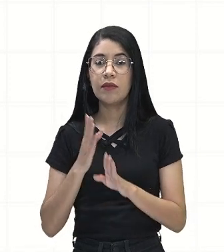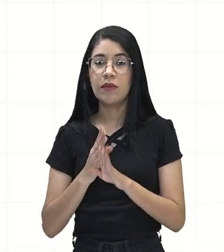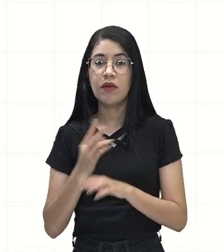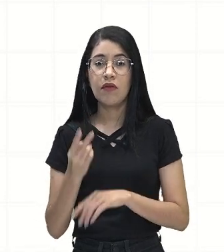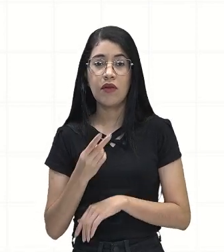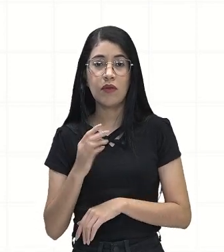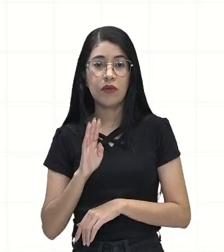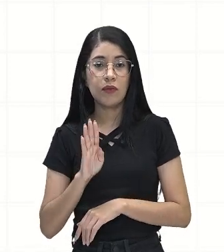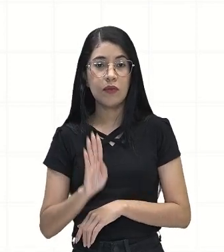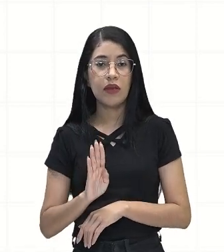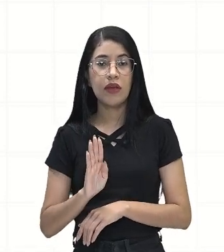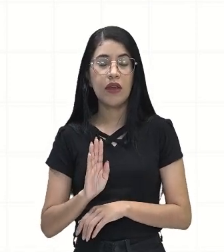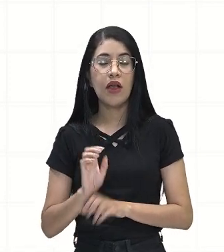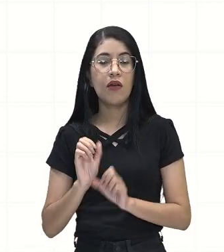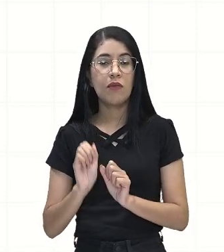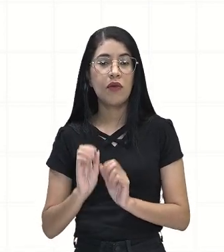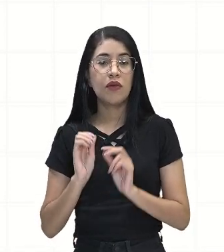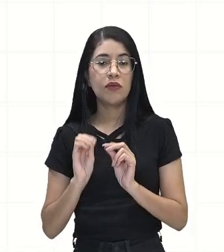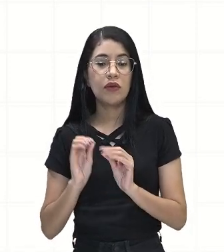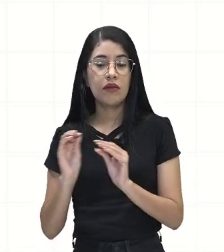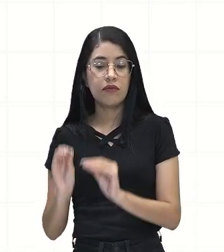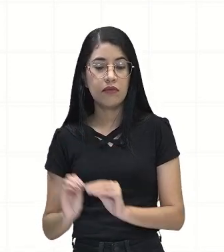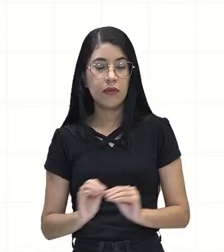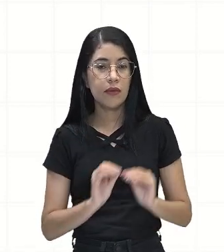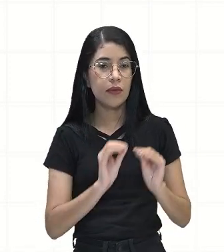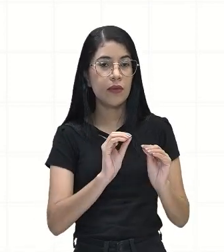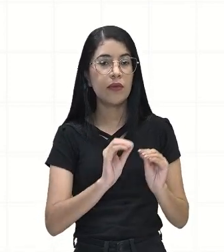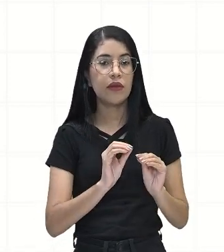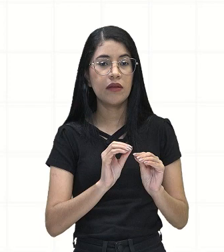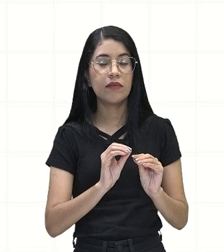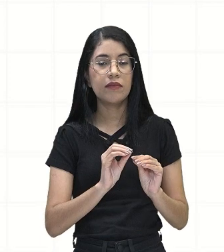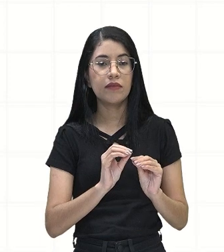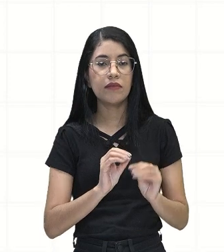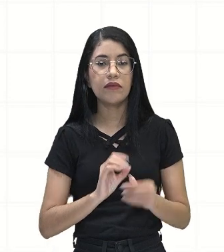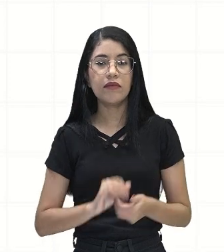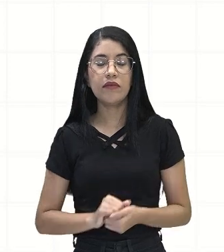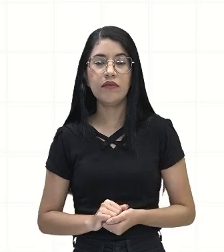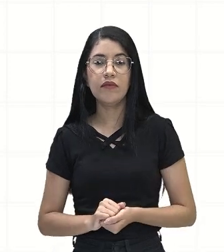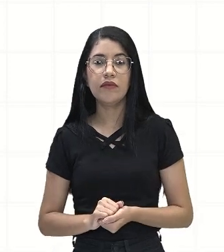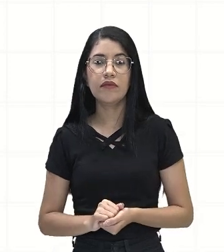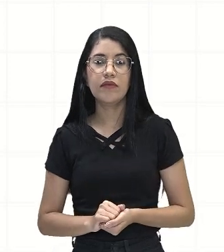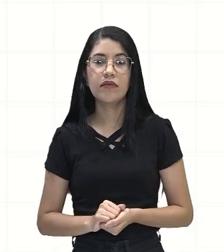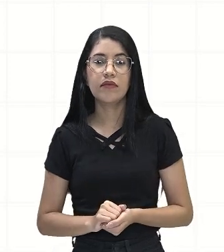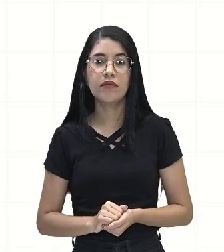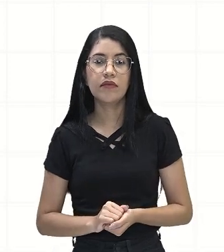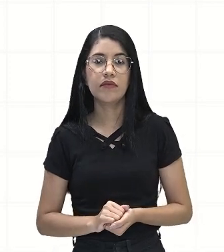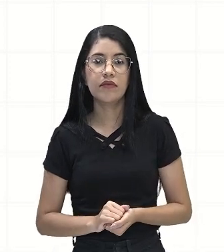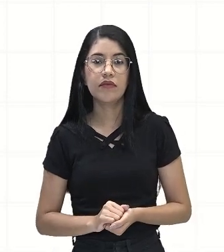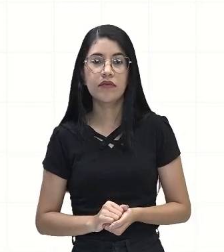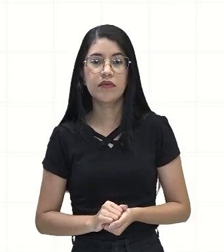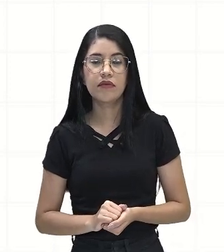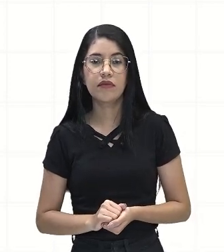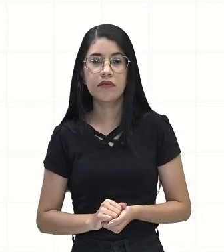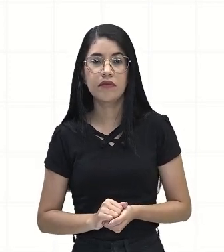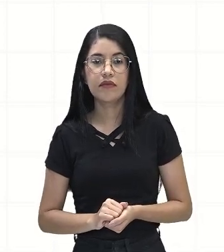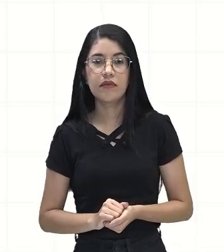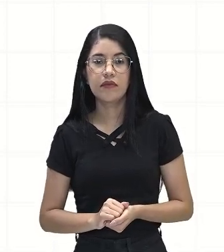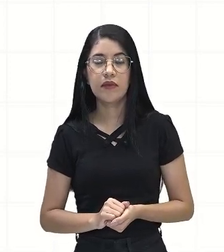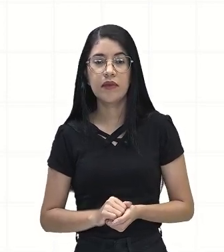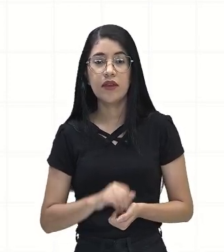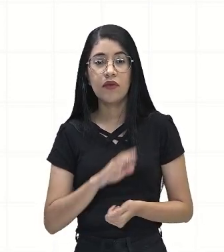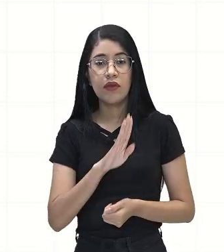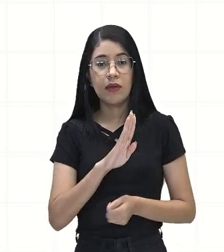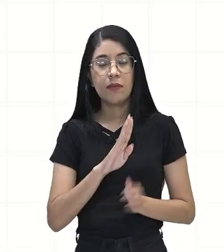posso, né, pegar esse 6 aqui que está multiplicando e passar para o outro lado dividindo. Então, b